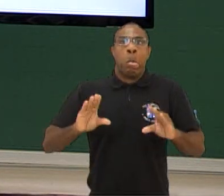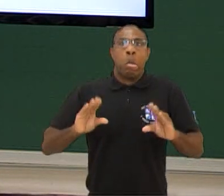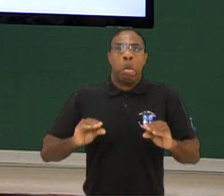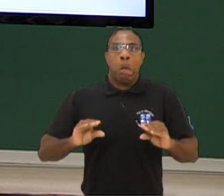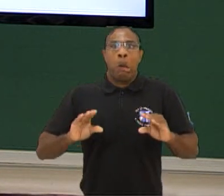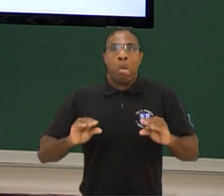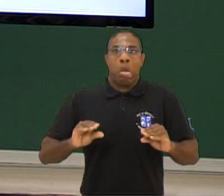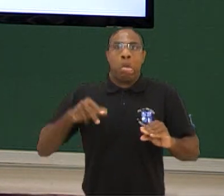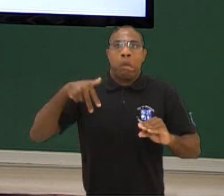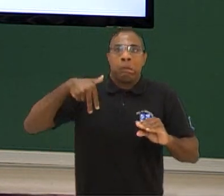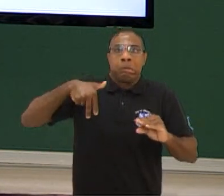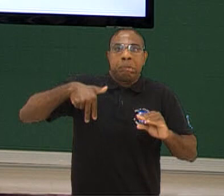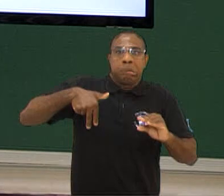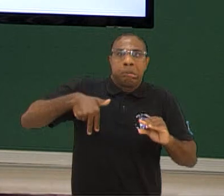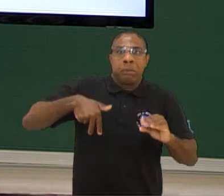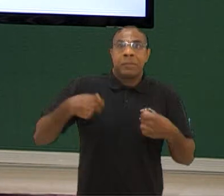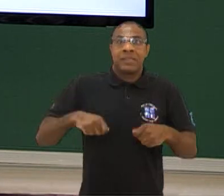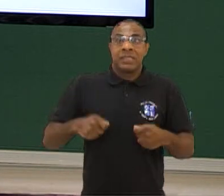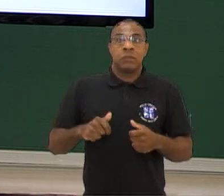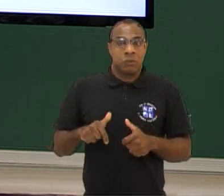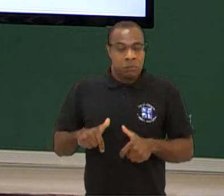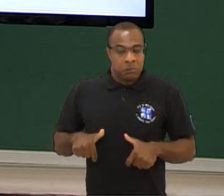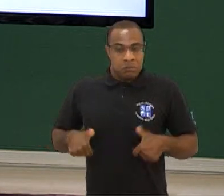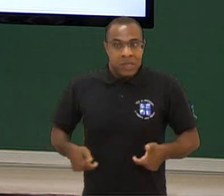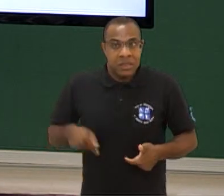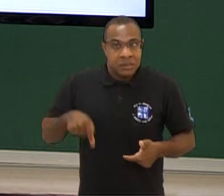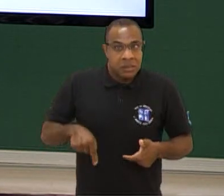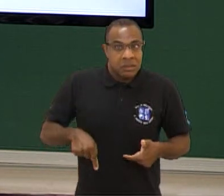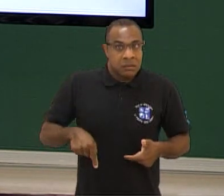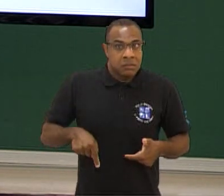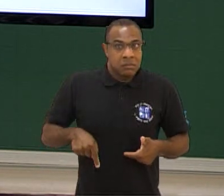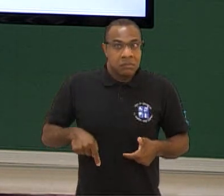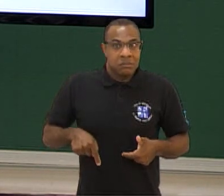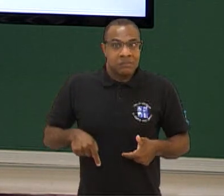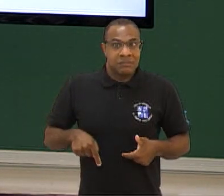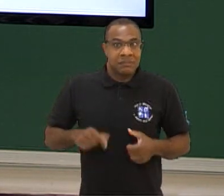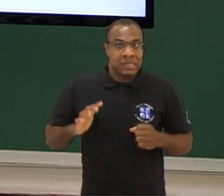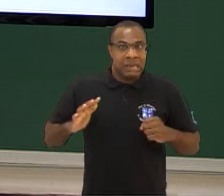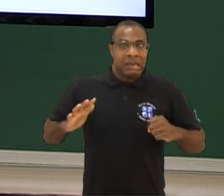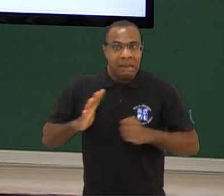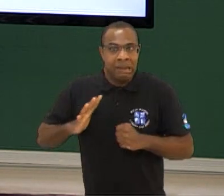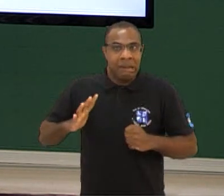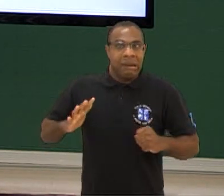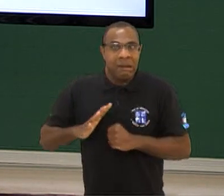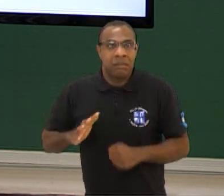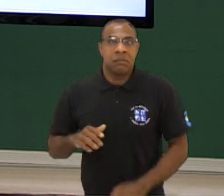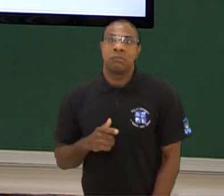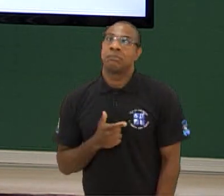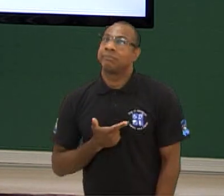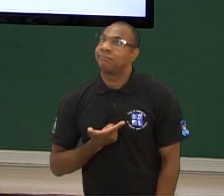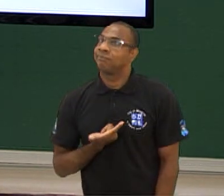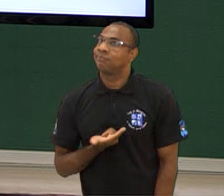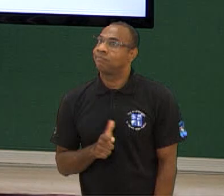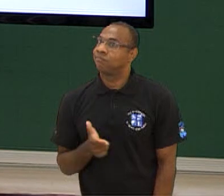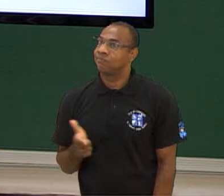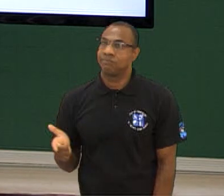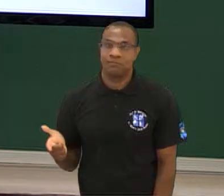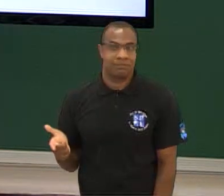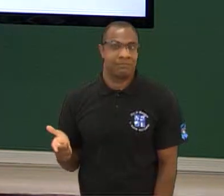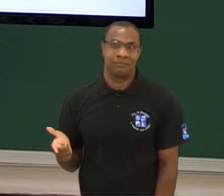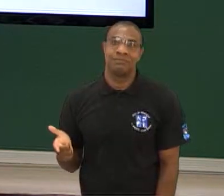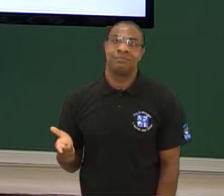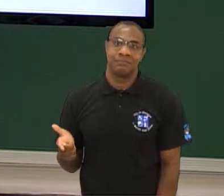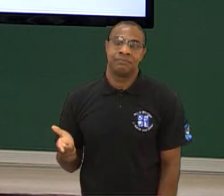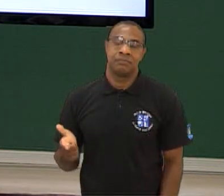Porque você tem que aplicar uma ação esperando a reação. Mas essa reação não existe. Certo? Esse que é o